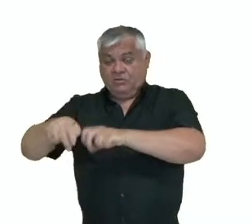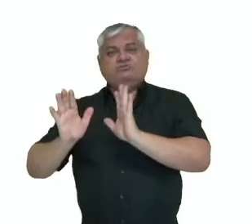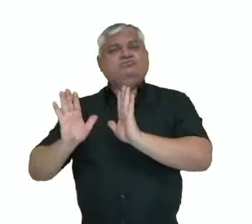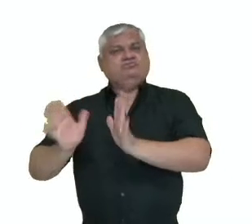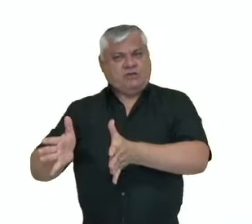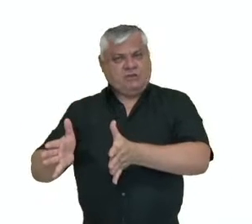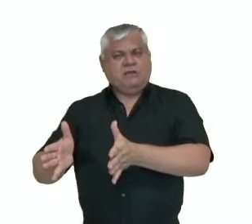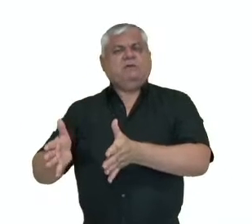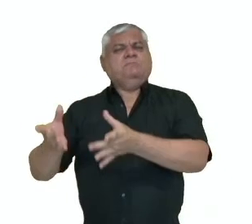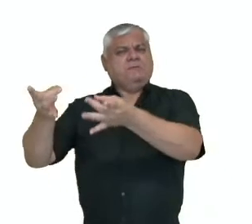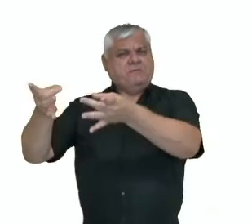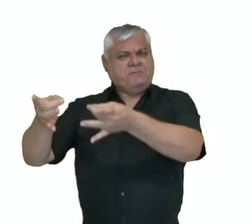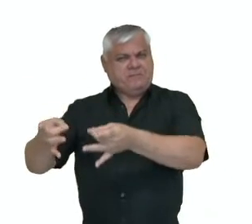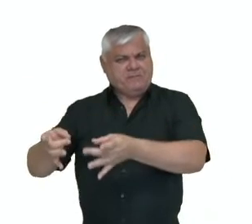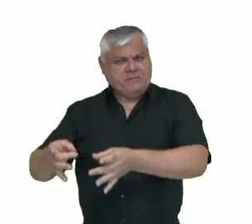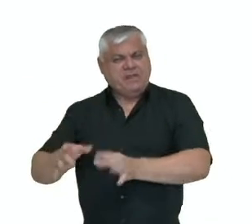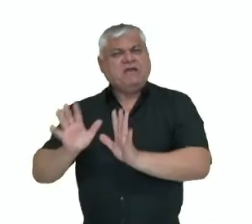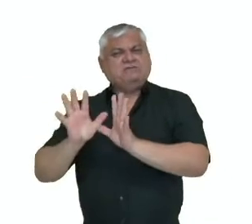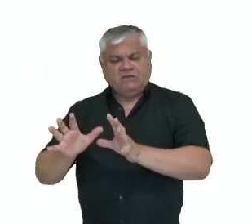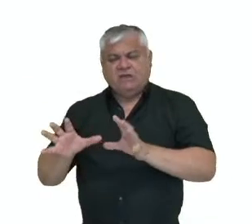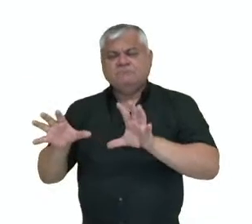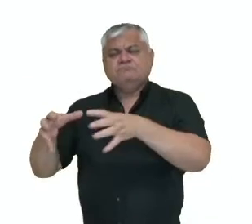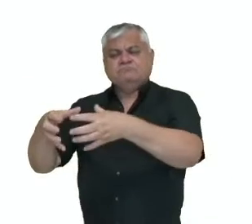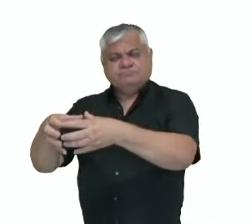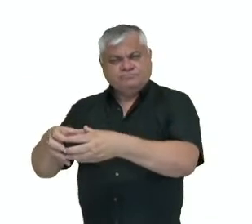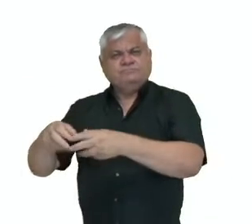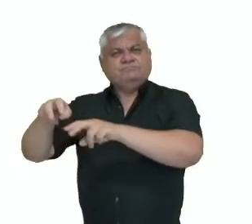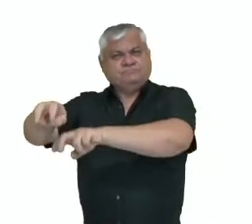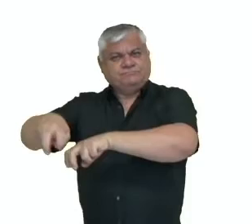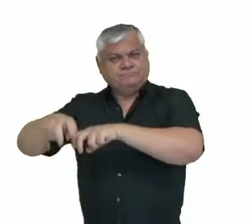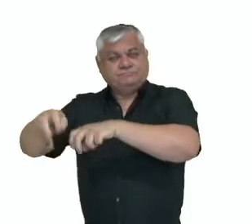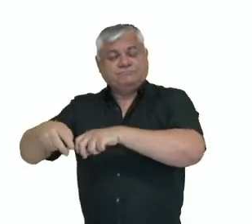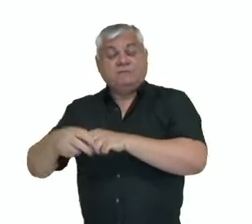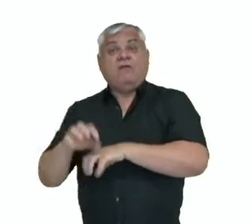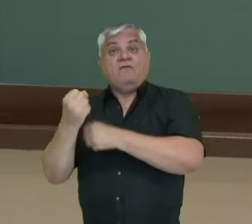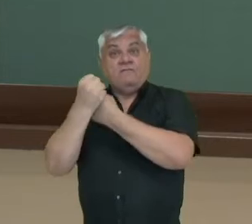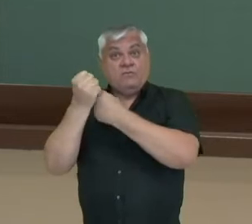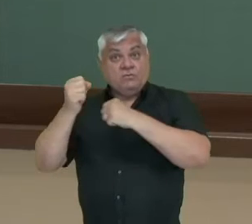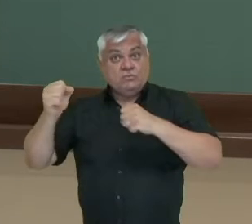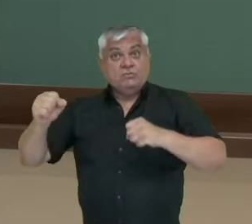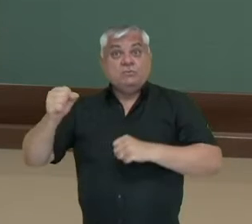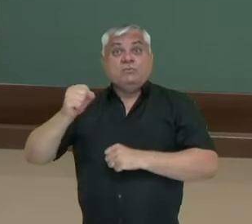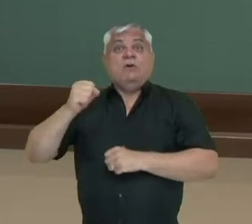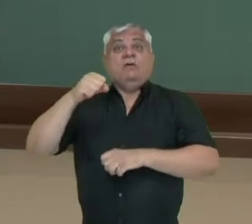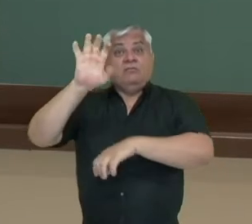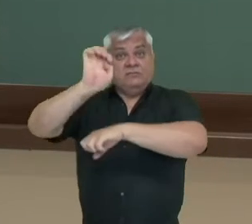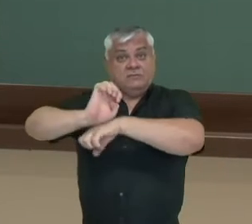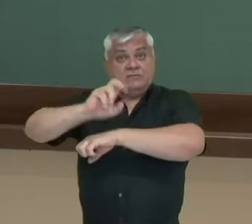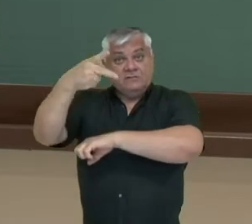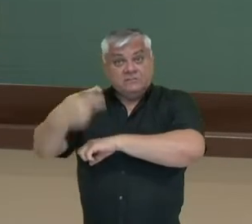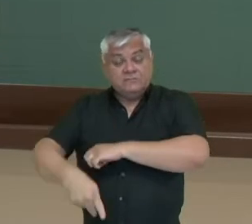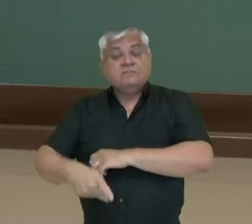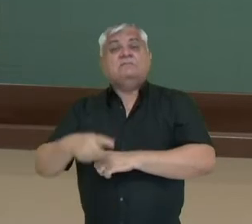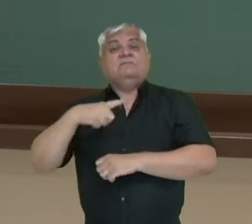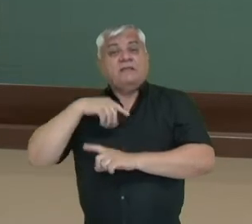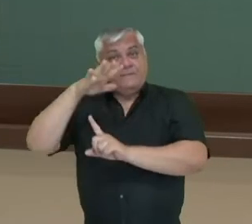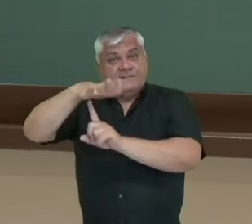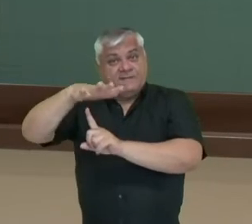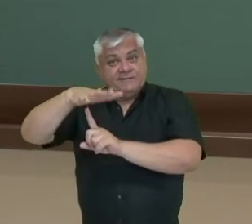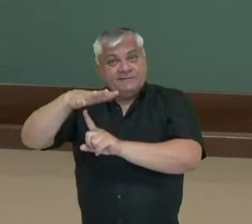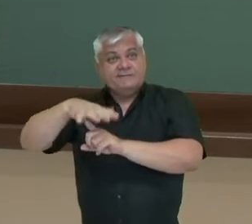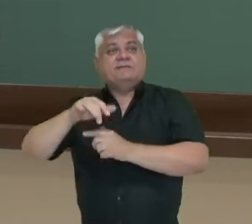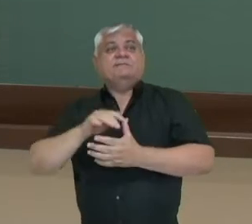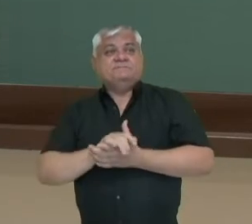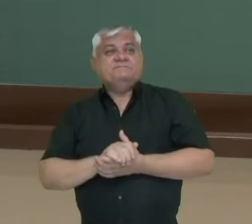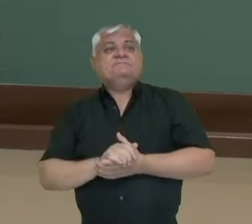falou, né? Nós temos várias cooperativas extremamente grandes dentro do nosso estado, que entram dentro desse dali,